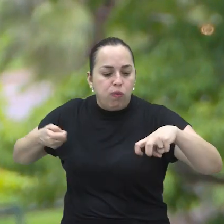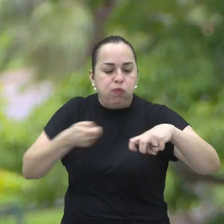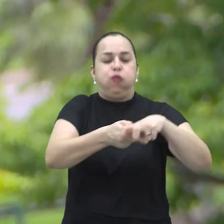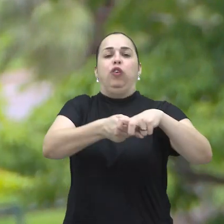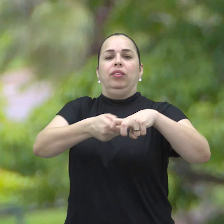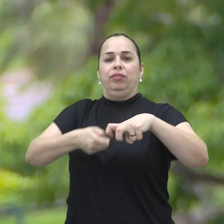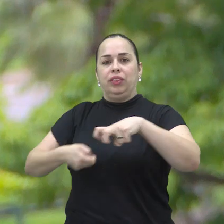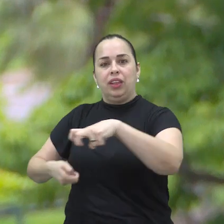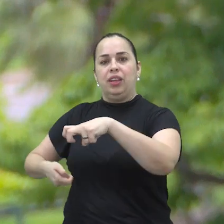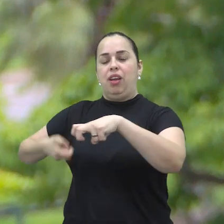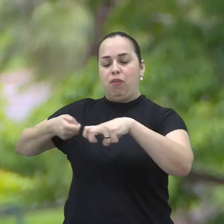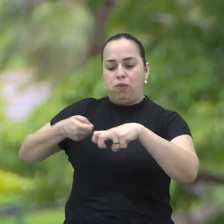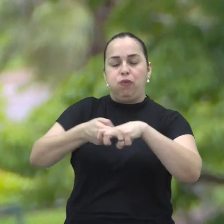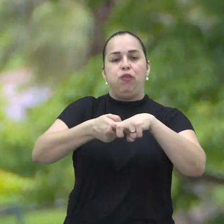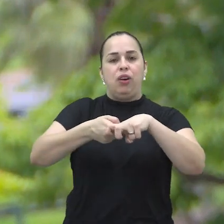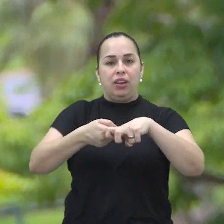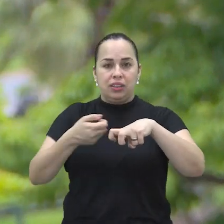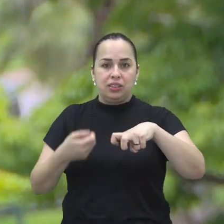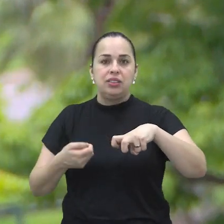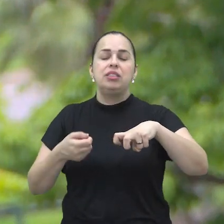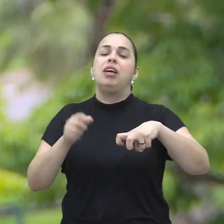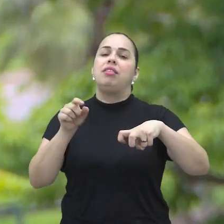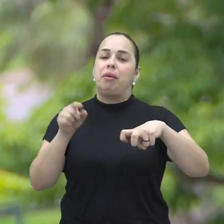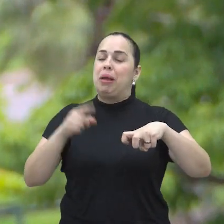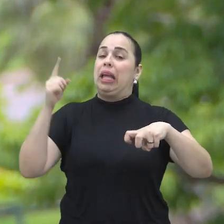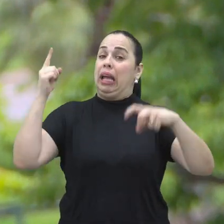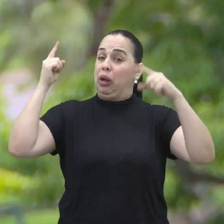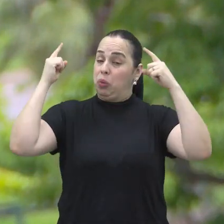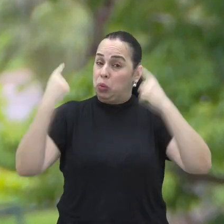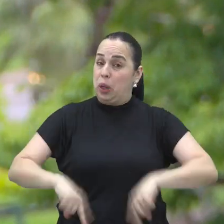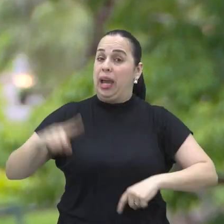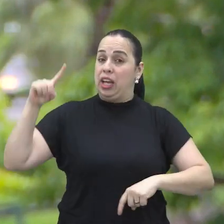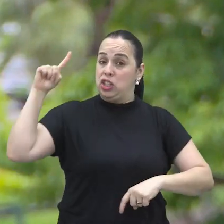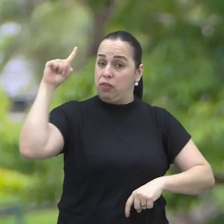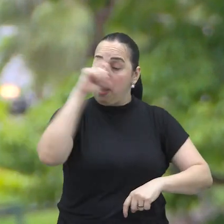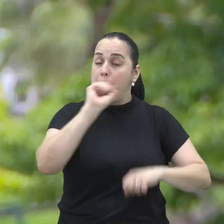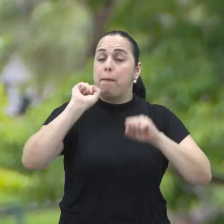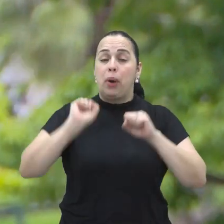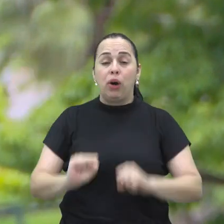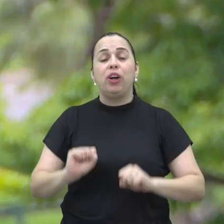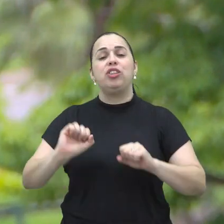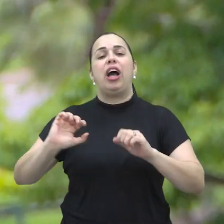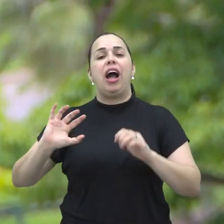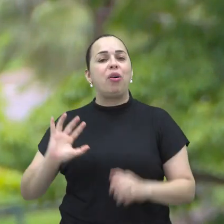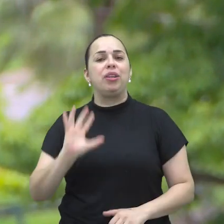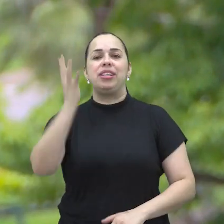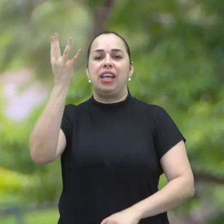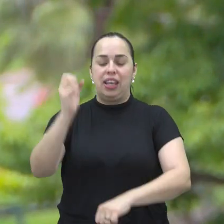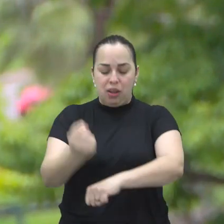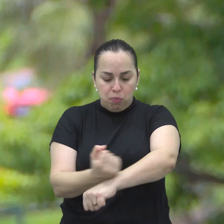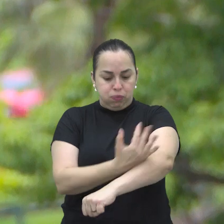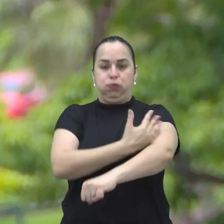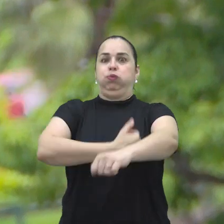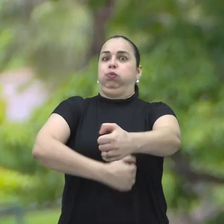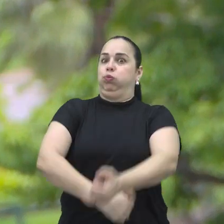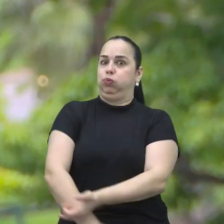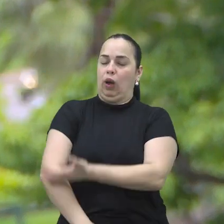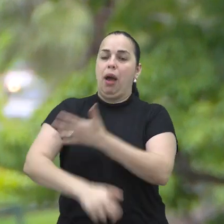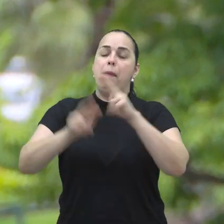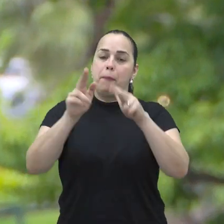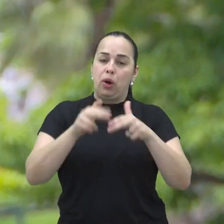esse manejo, essa marcação na face do animal, que é um desafio muito grande. A gente pode ter acidentes, pode ter queimadura, né?